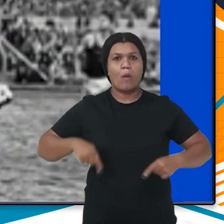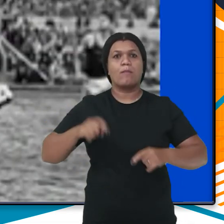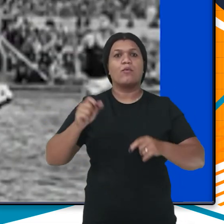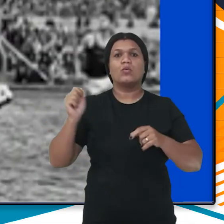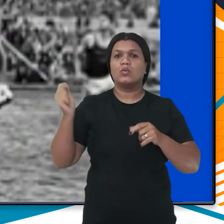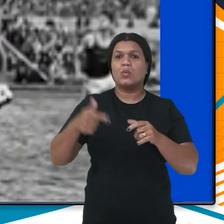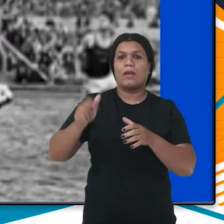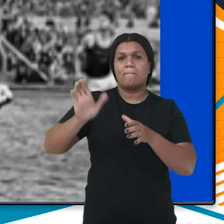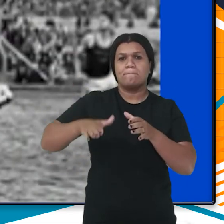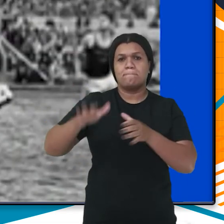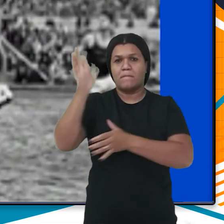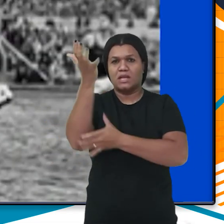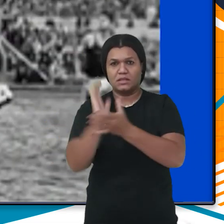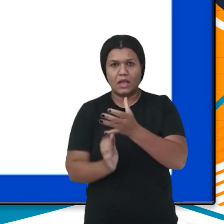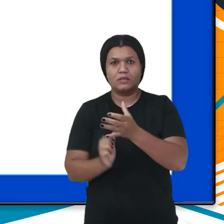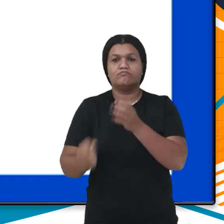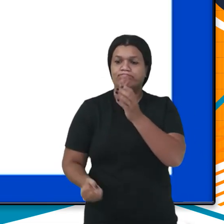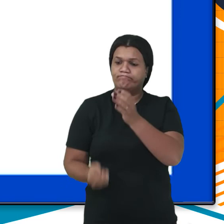surge o vôlei.